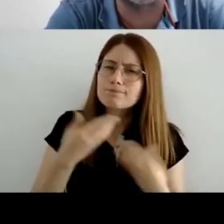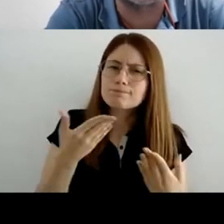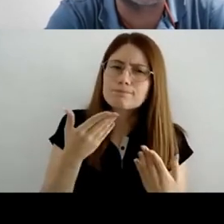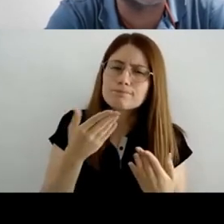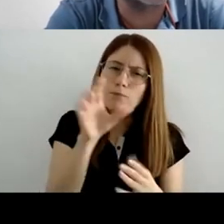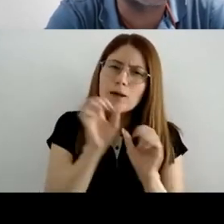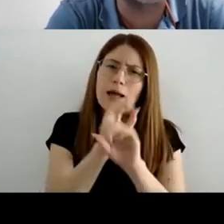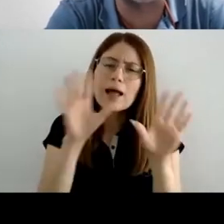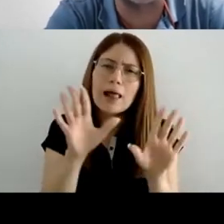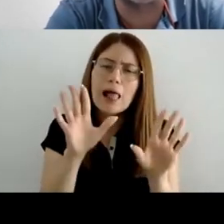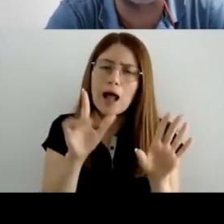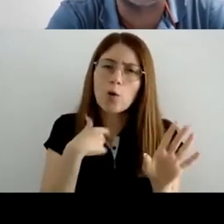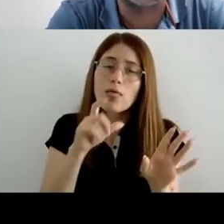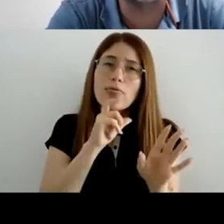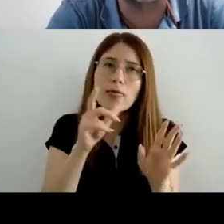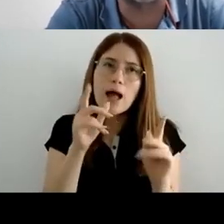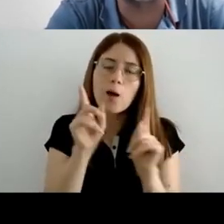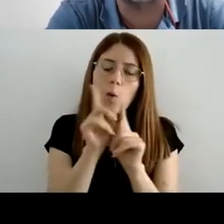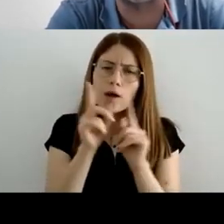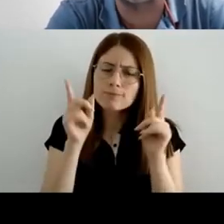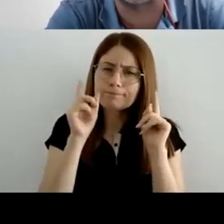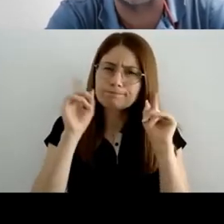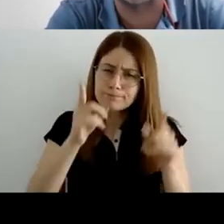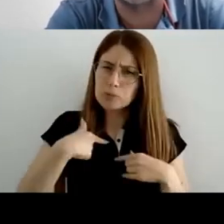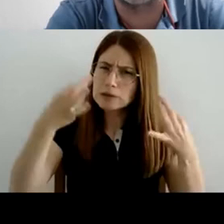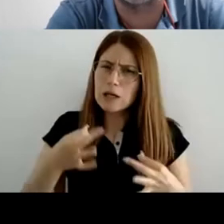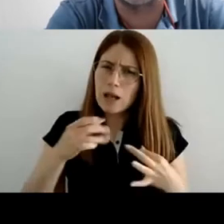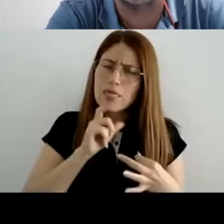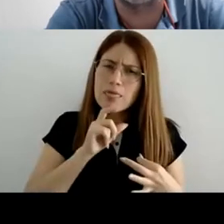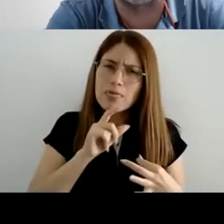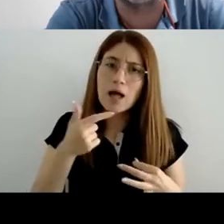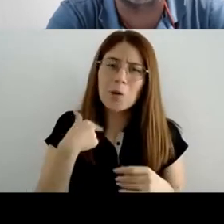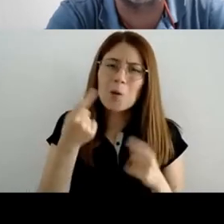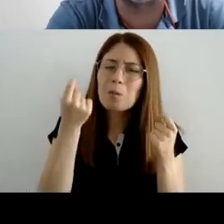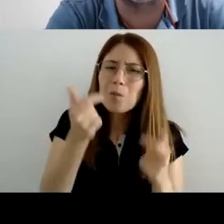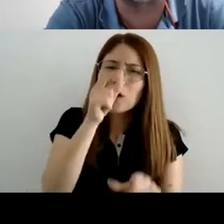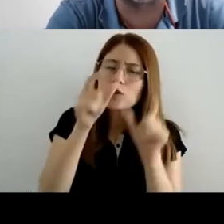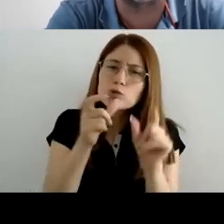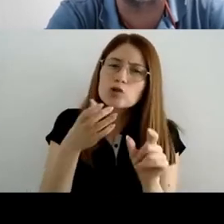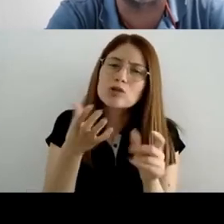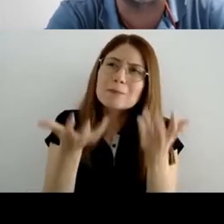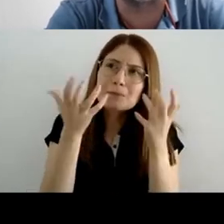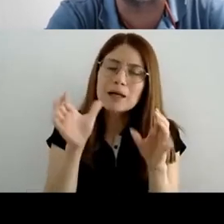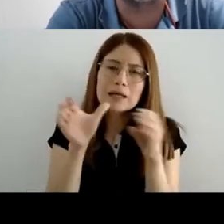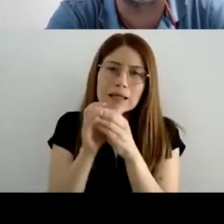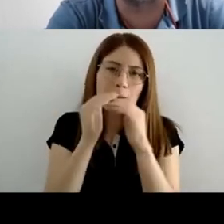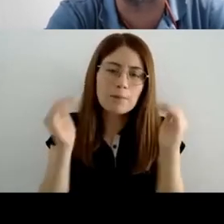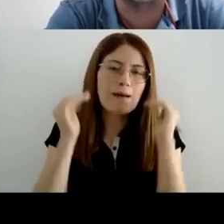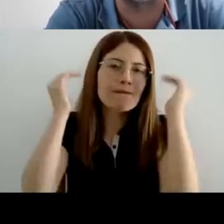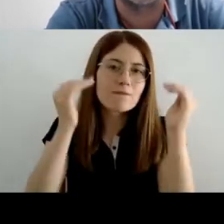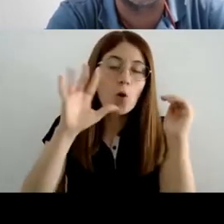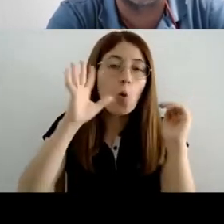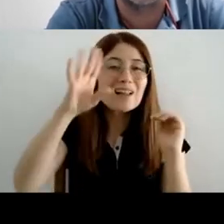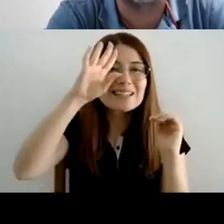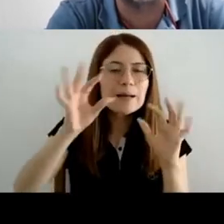minha mão no fogo, até colocaria as duas, que são poucas as pessoas que querem fazer parte de uma equipa de elevado desempenho quando sabem exatamente o que é que isso